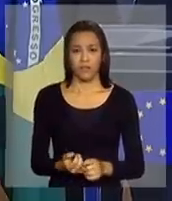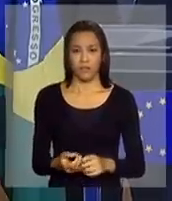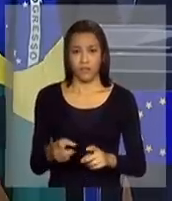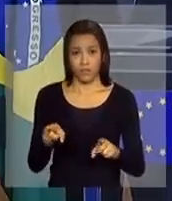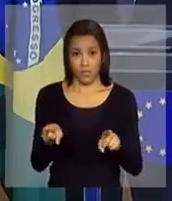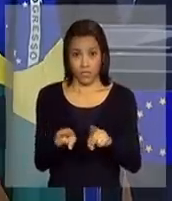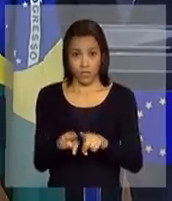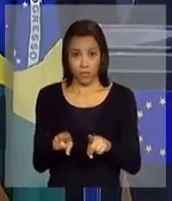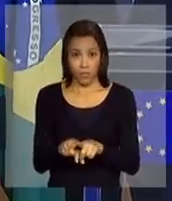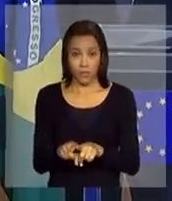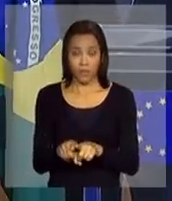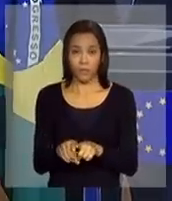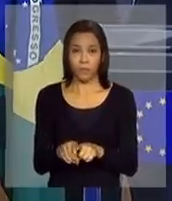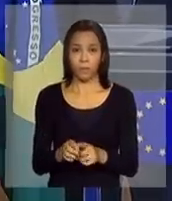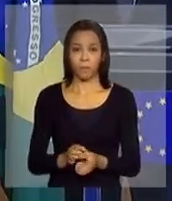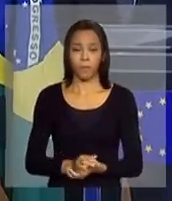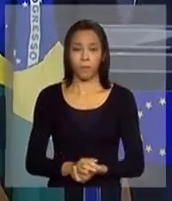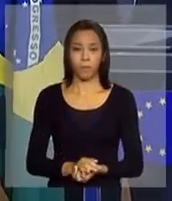um